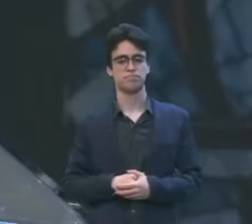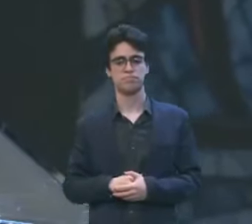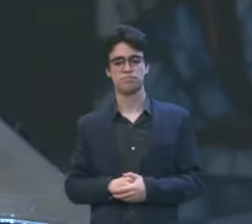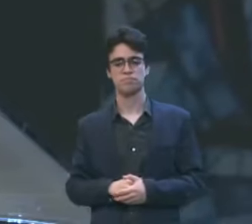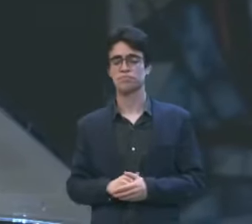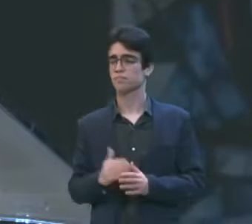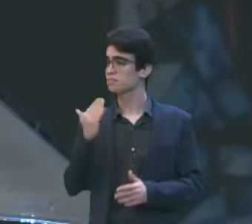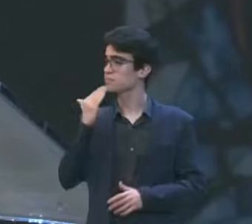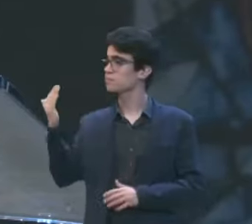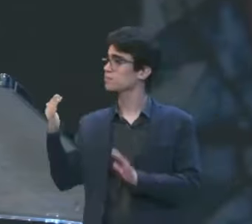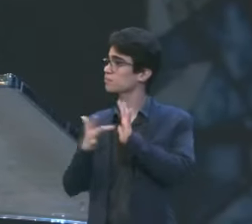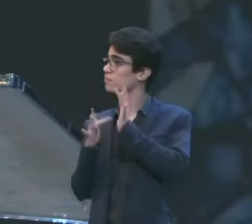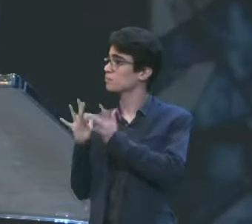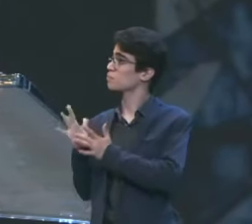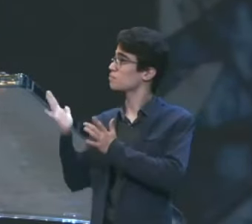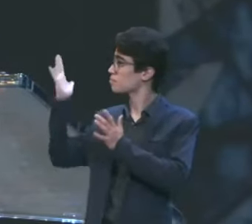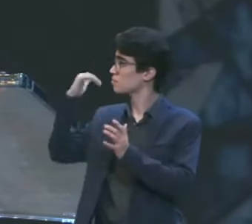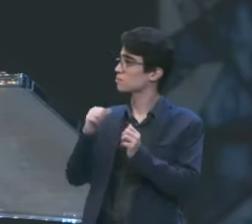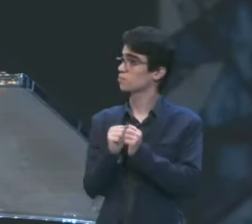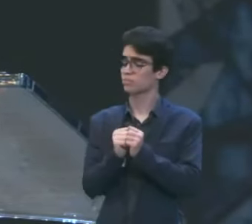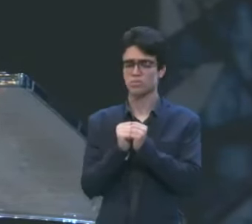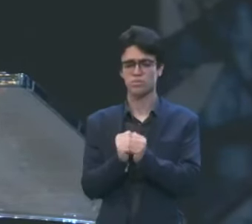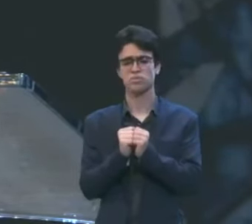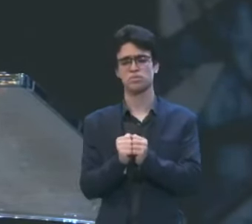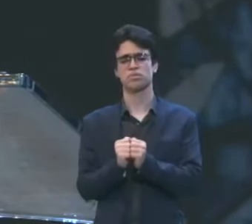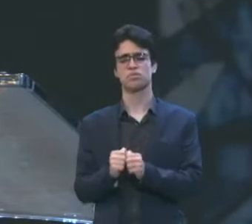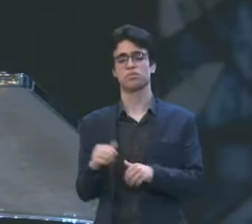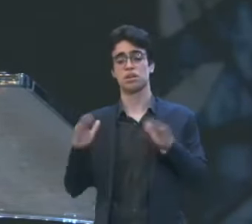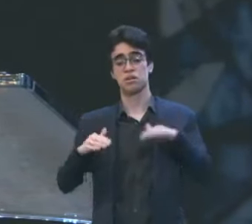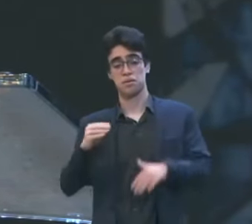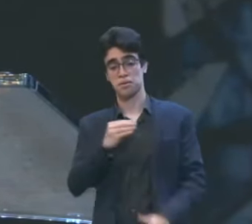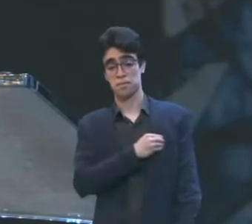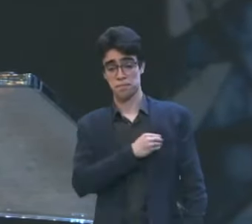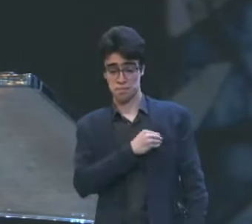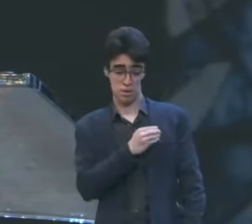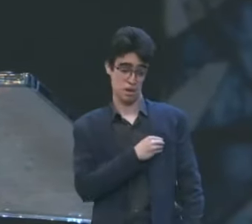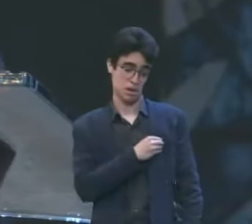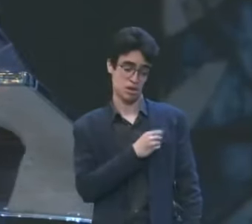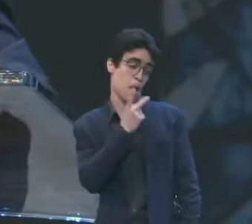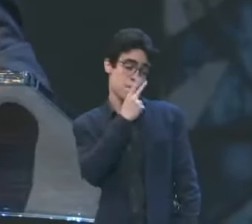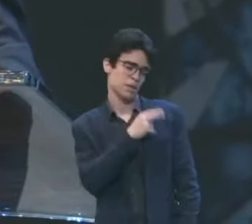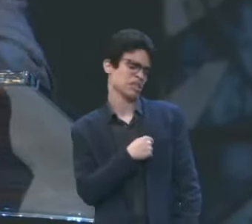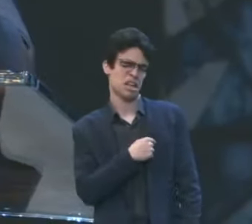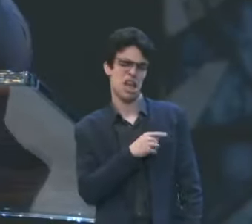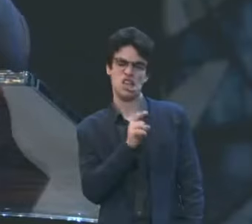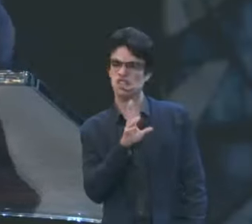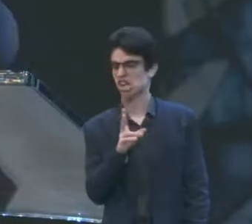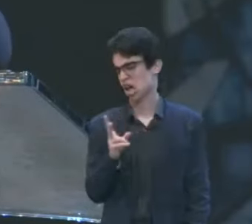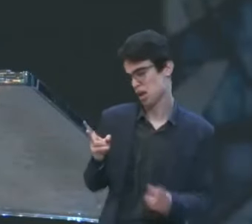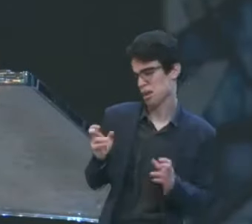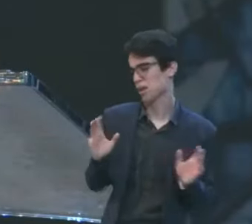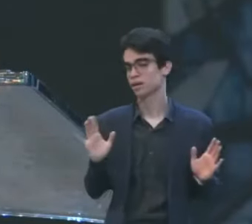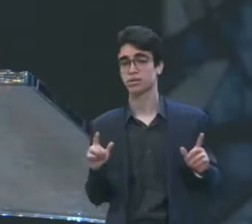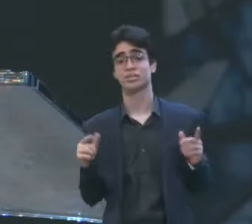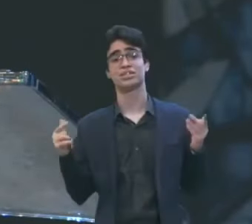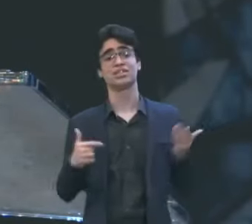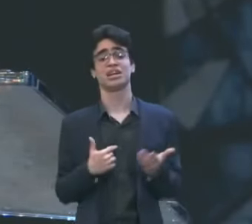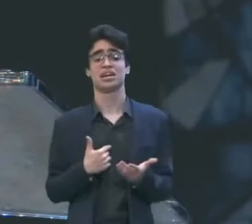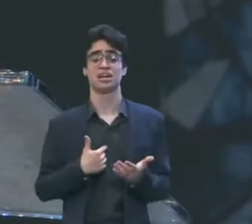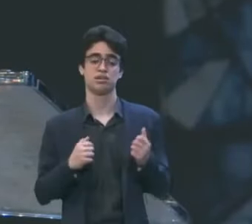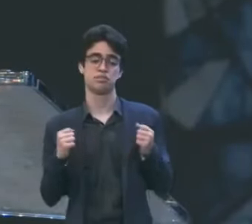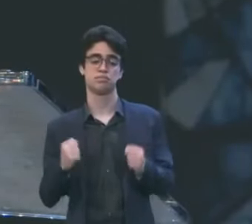Fica comigo, Jesus, quando o pecado é só uma questão de ponto de vista. E eu passaria a noite aqui, irmãos,